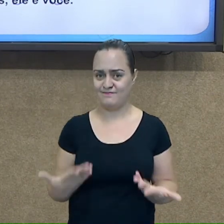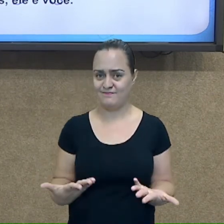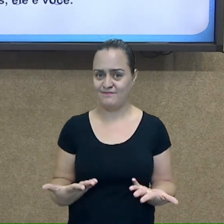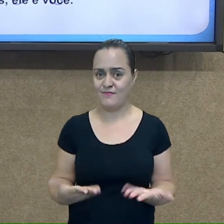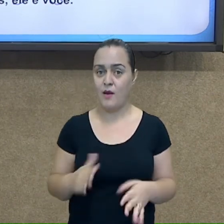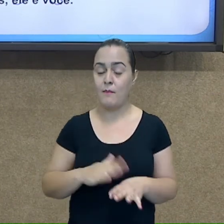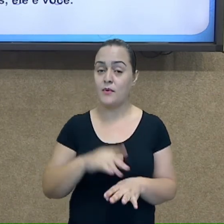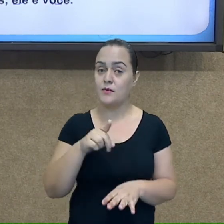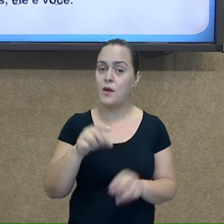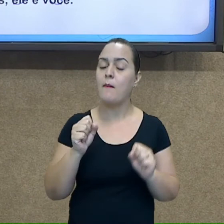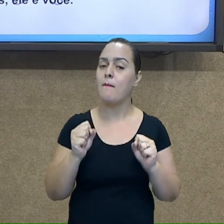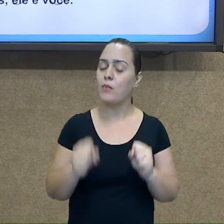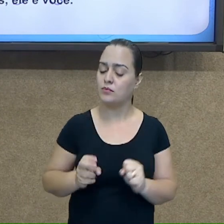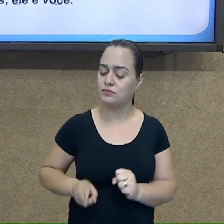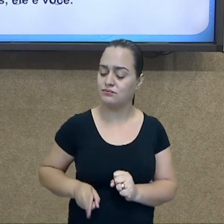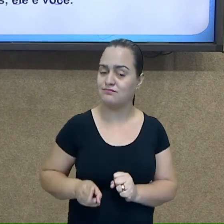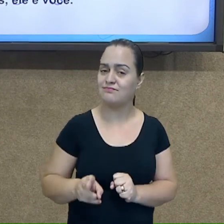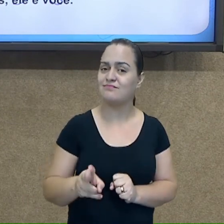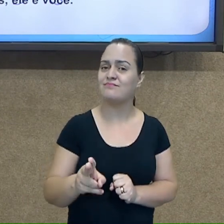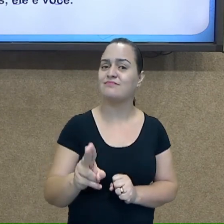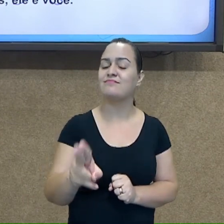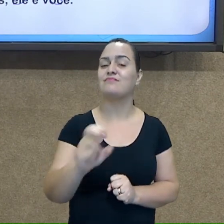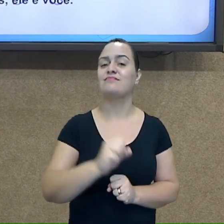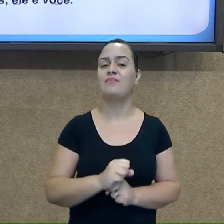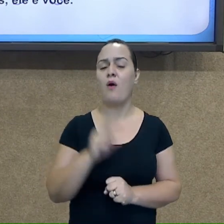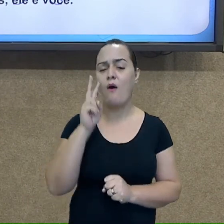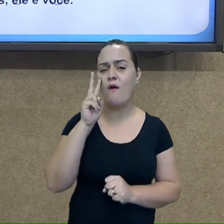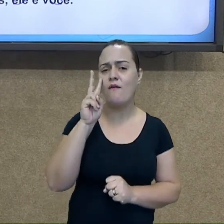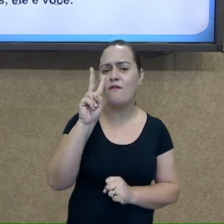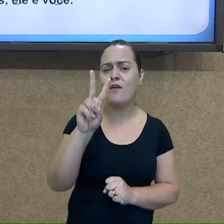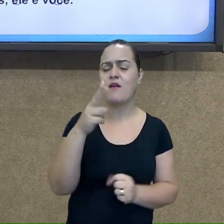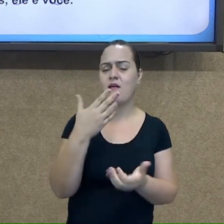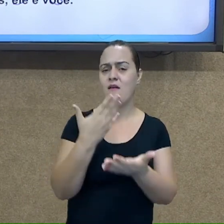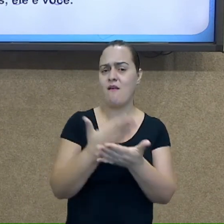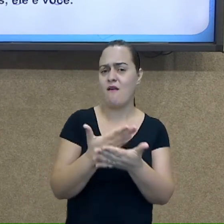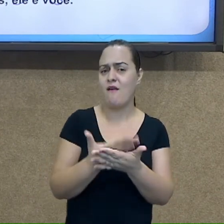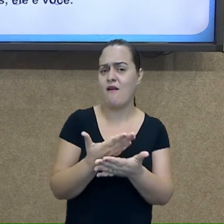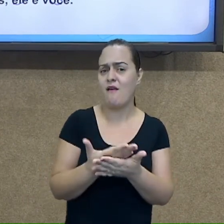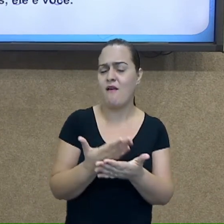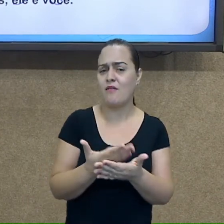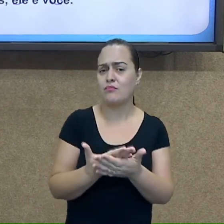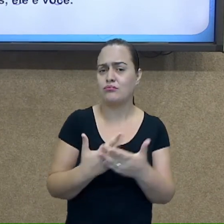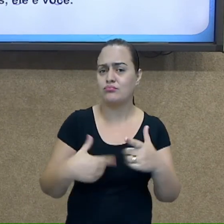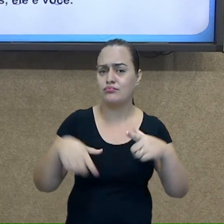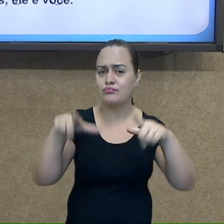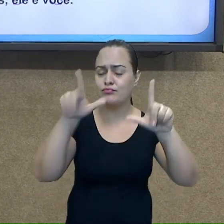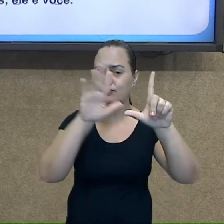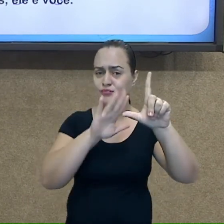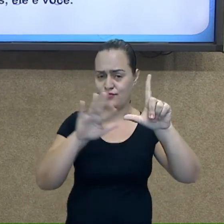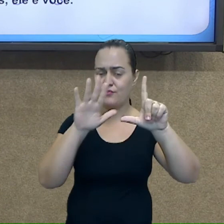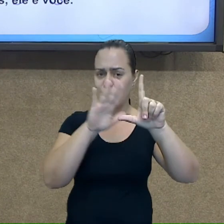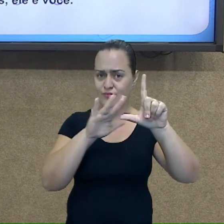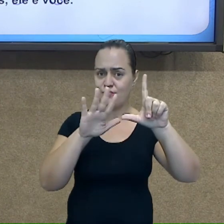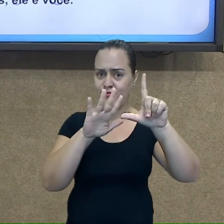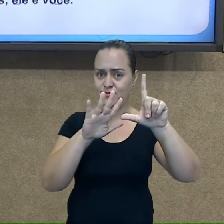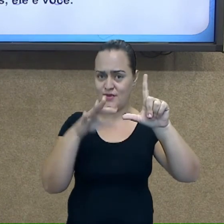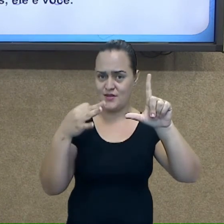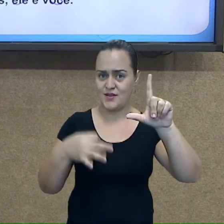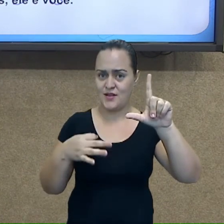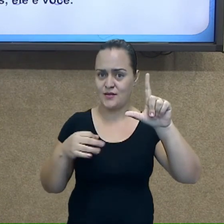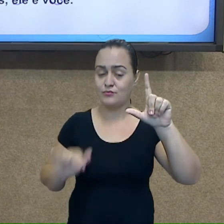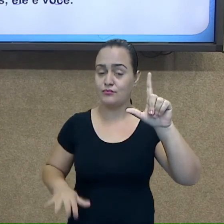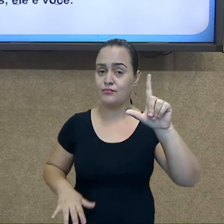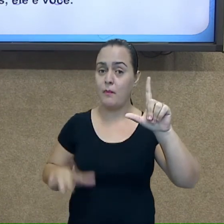pode continuar assistindo aulas pela plataforma. Então, para acessar as